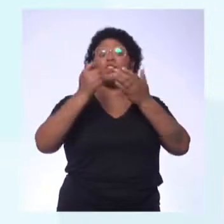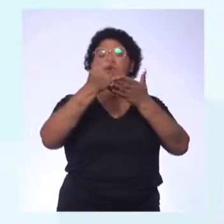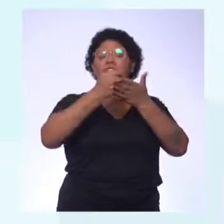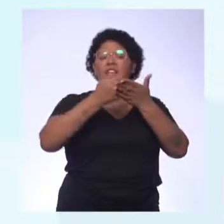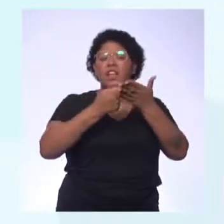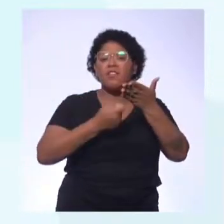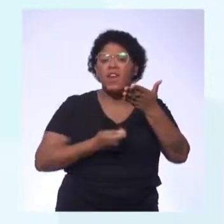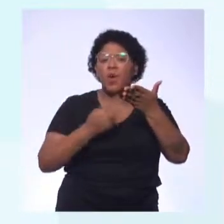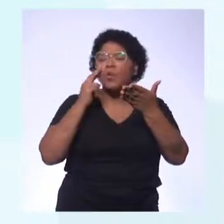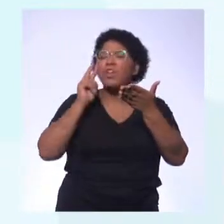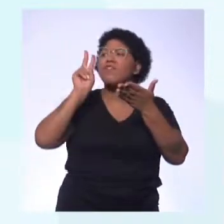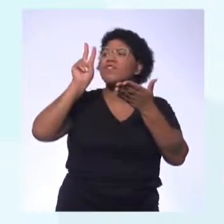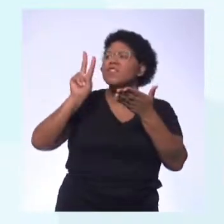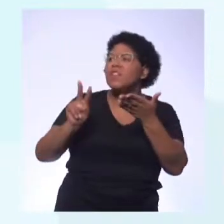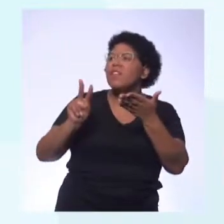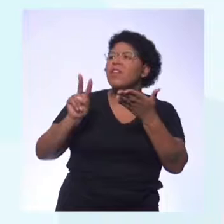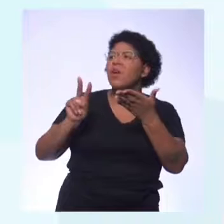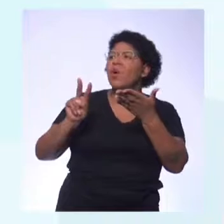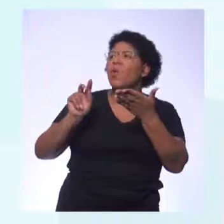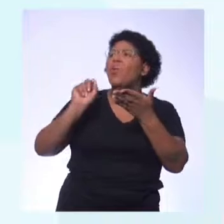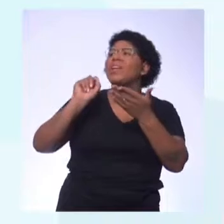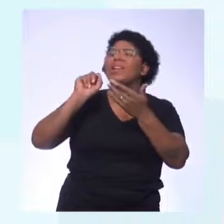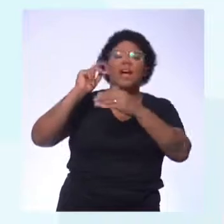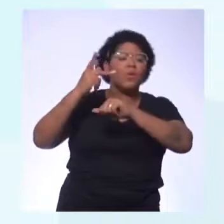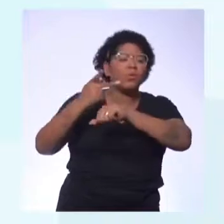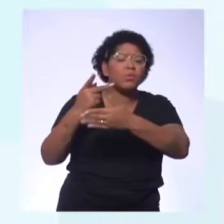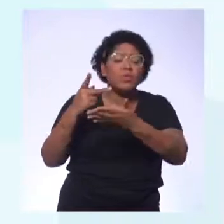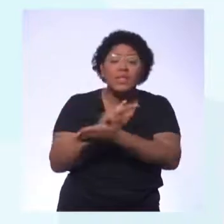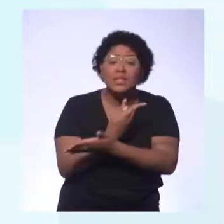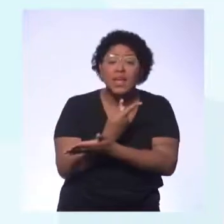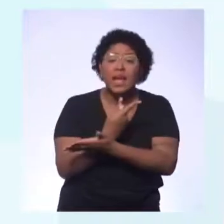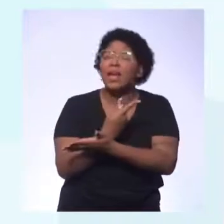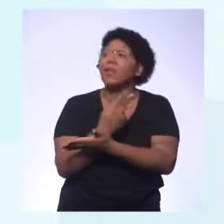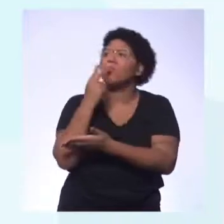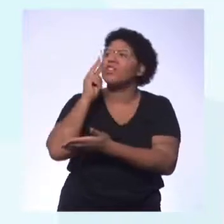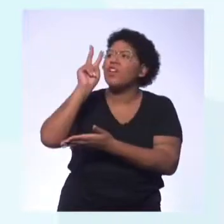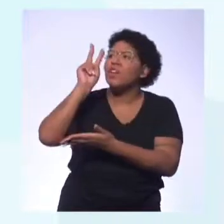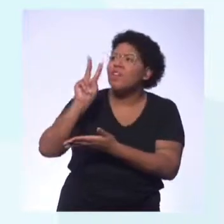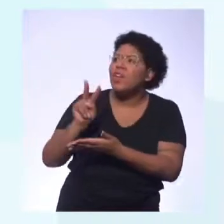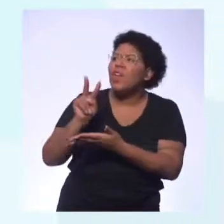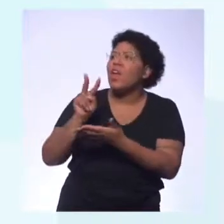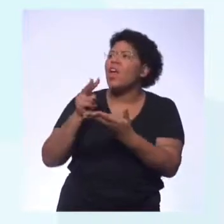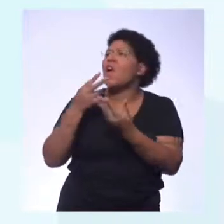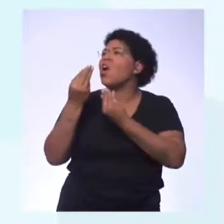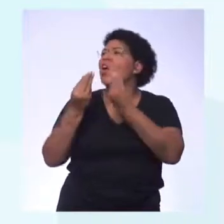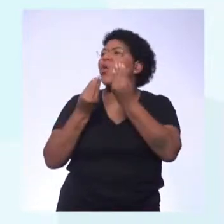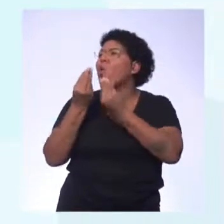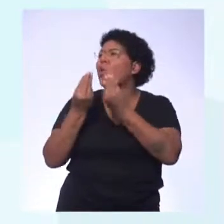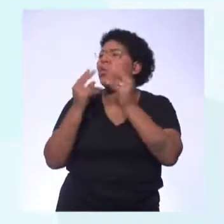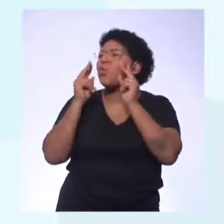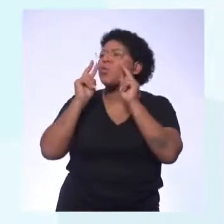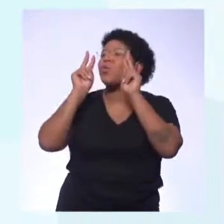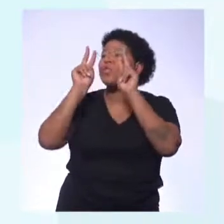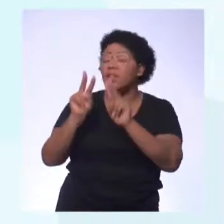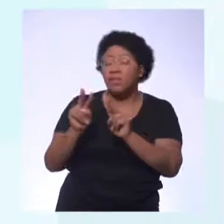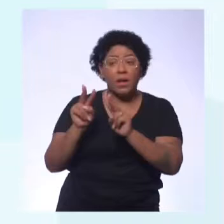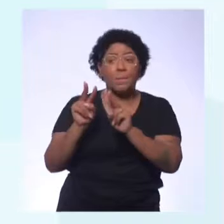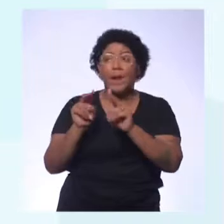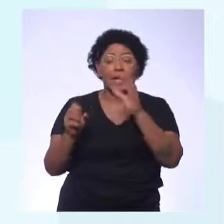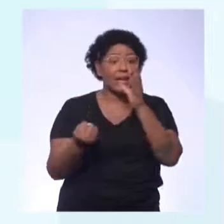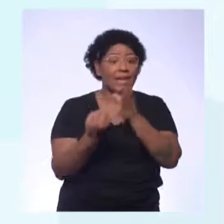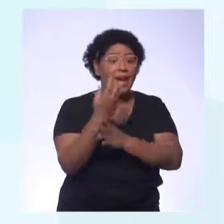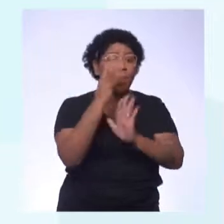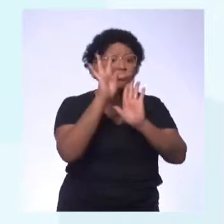imagens, o que está acontecendo, qual o cenário, qual o contexto aí, o que vocês conseguem ter aí como